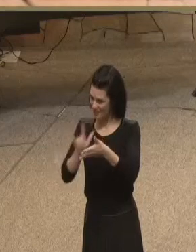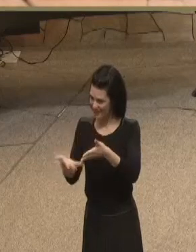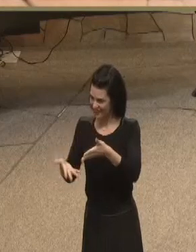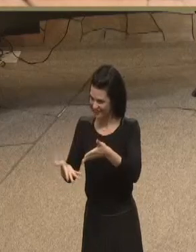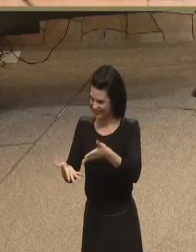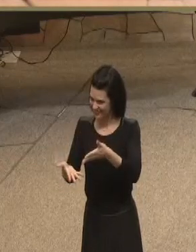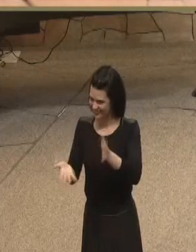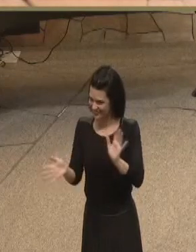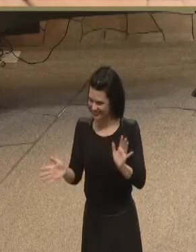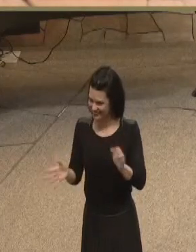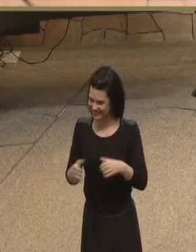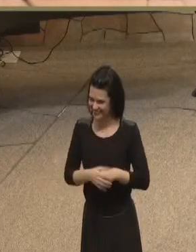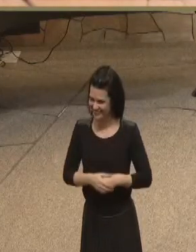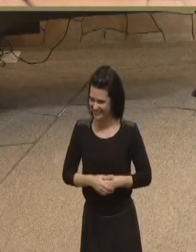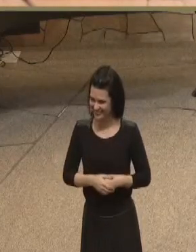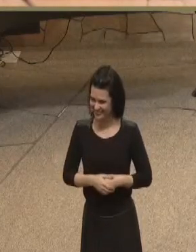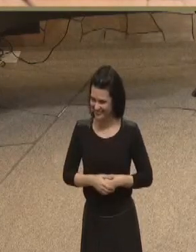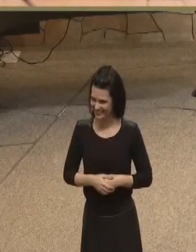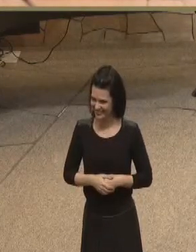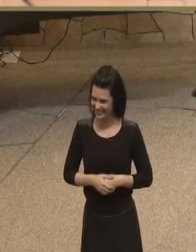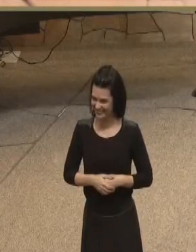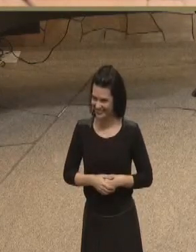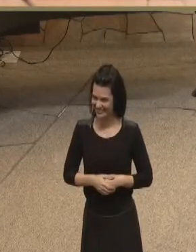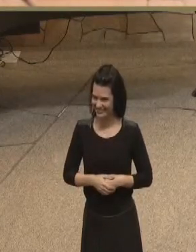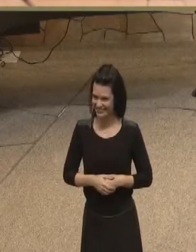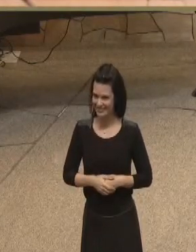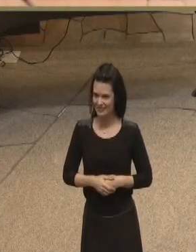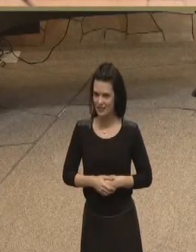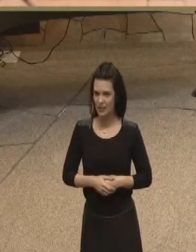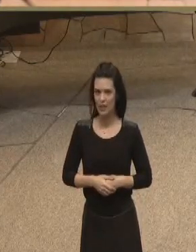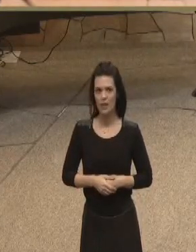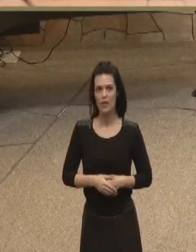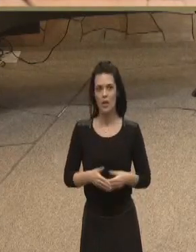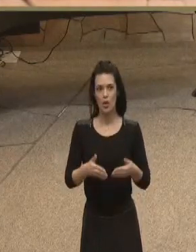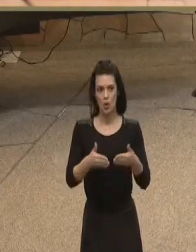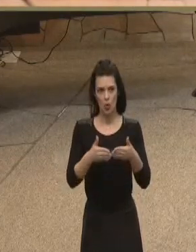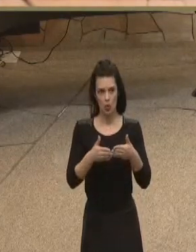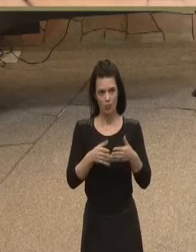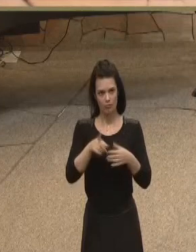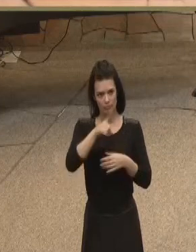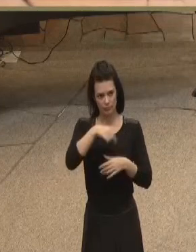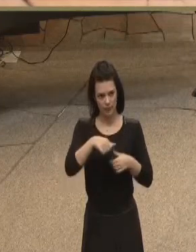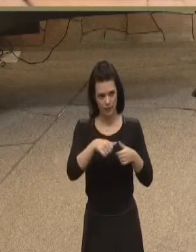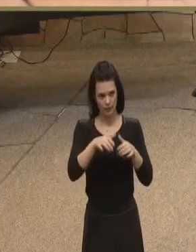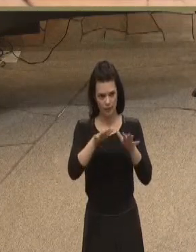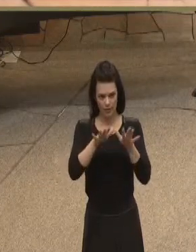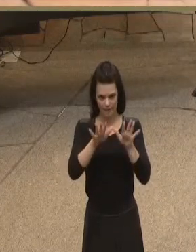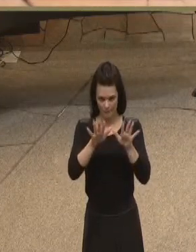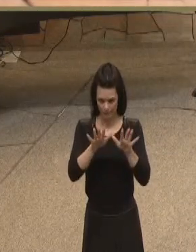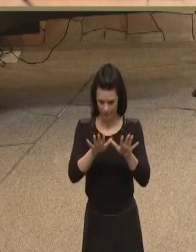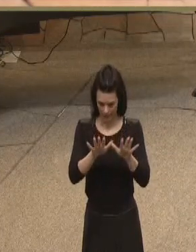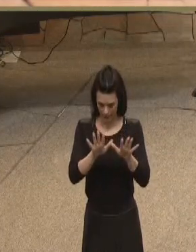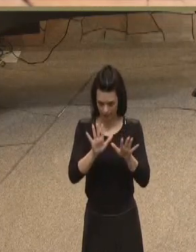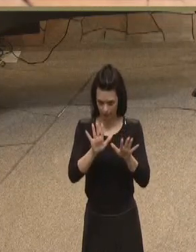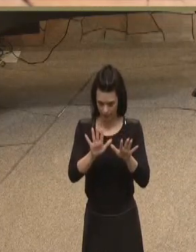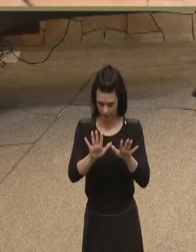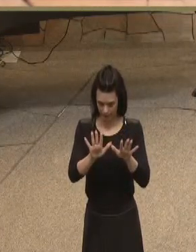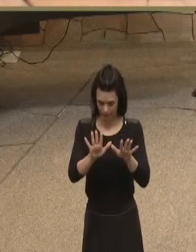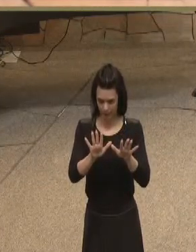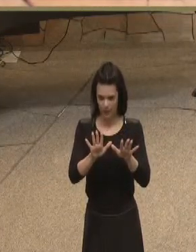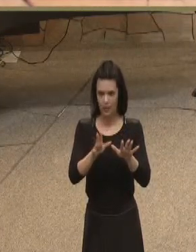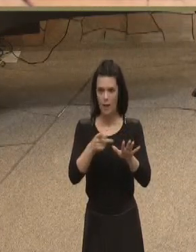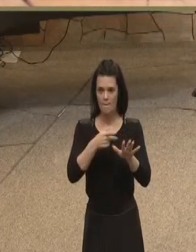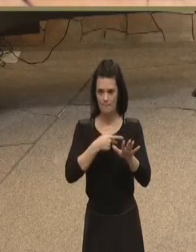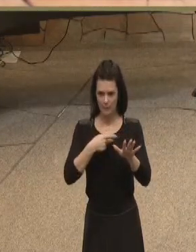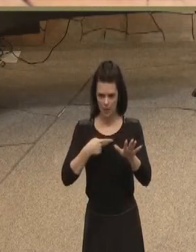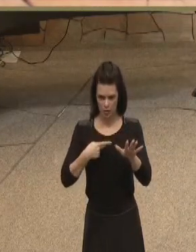Quero pedir aos irmãos a gentileza de aguardarem nós pastores sairmos, porque quero convidar a todos os surdos para